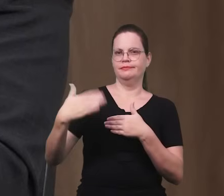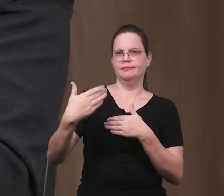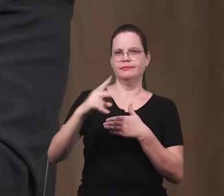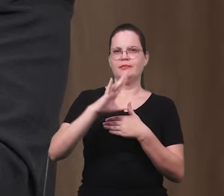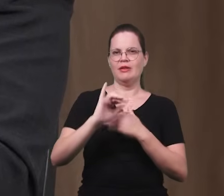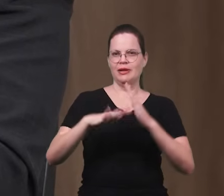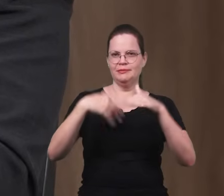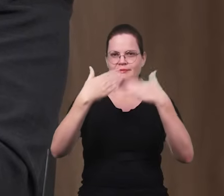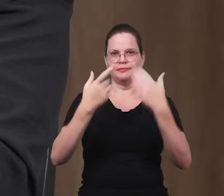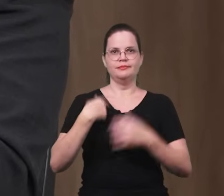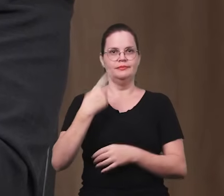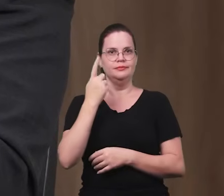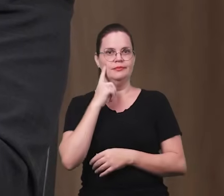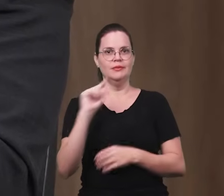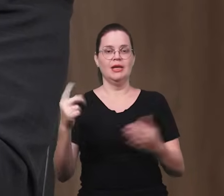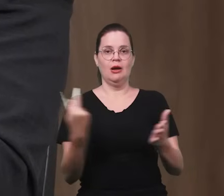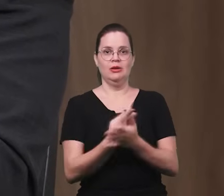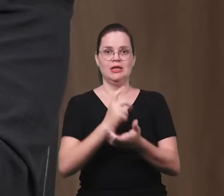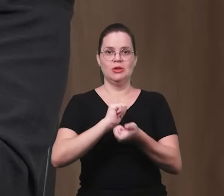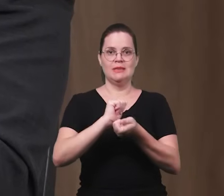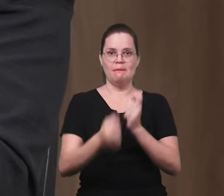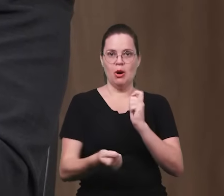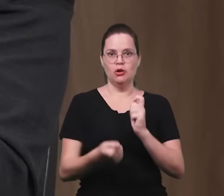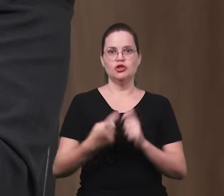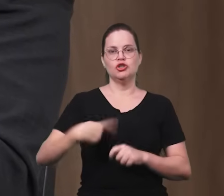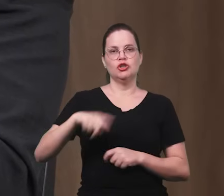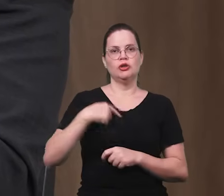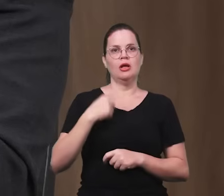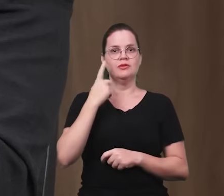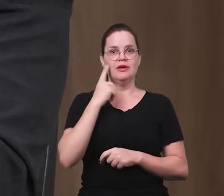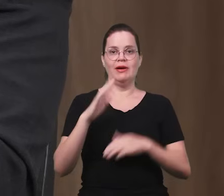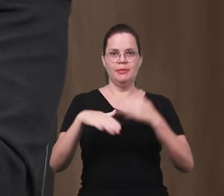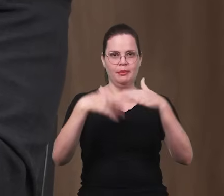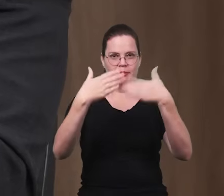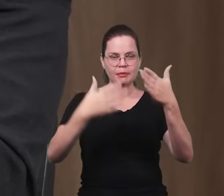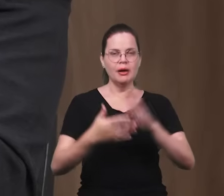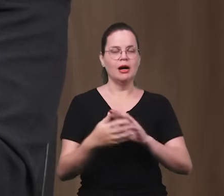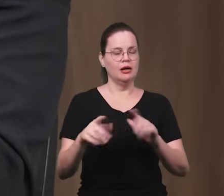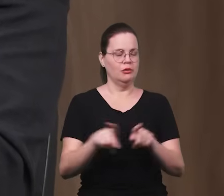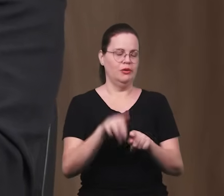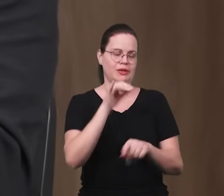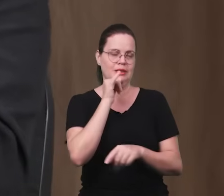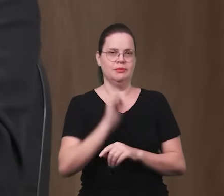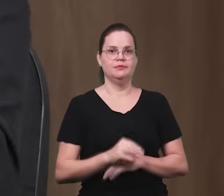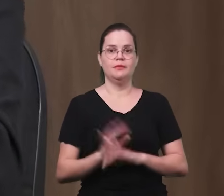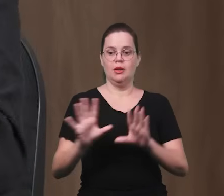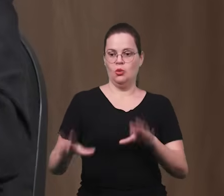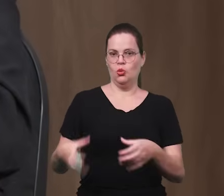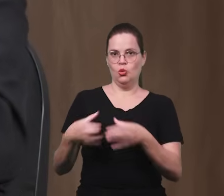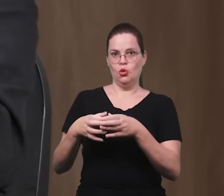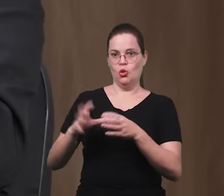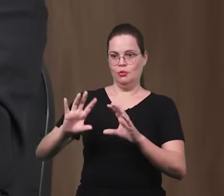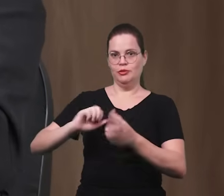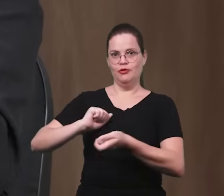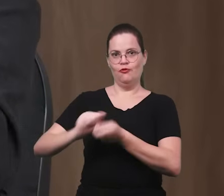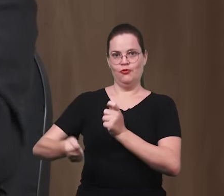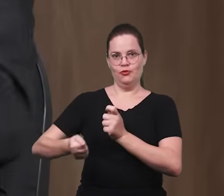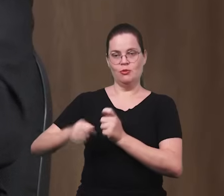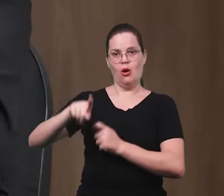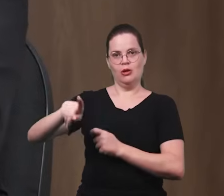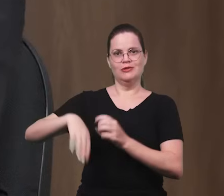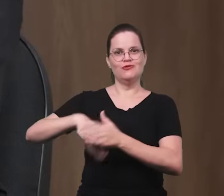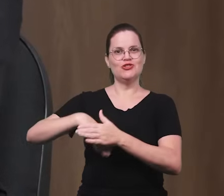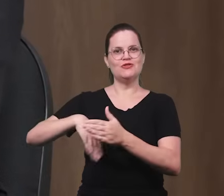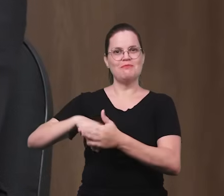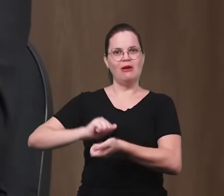vai percebendo, por exemplo, isso acontece muito no esporte, né, pastor Alonso, que às vezes vai um grupo de esportistas, acontece muito no futebol,